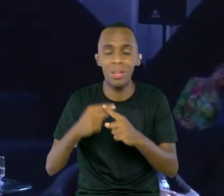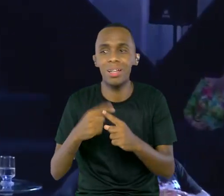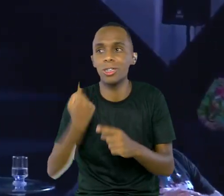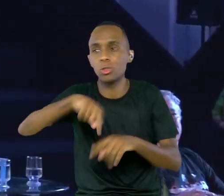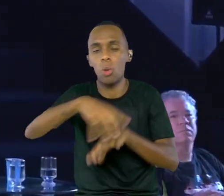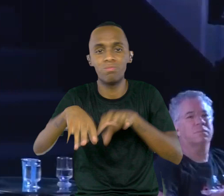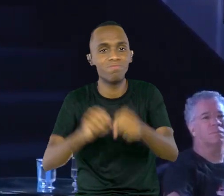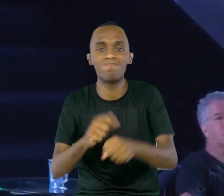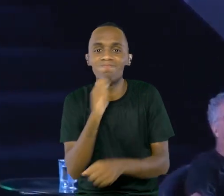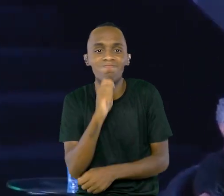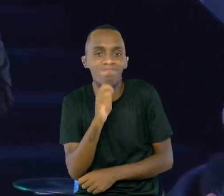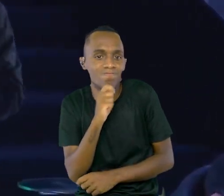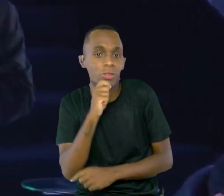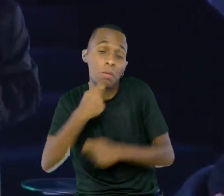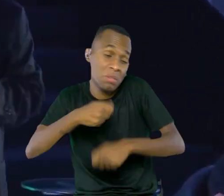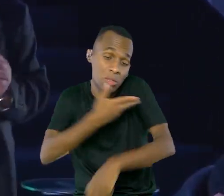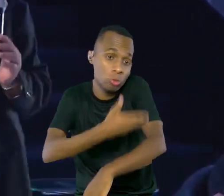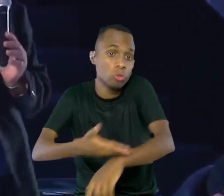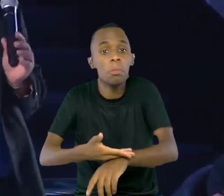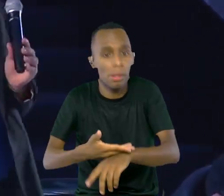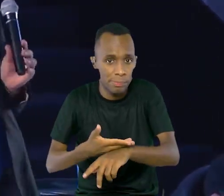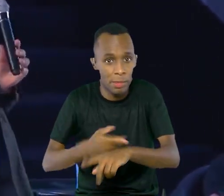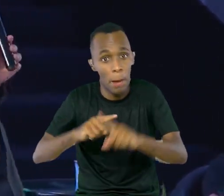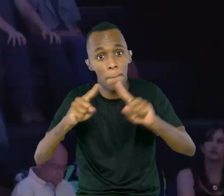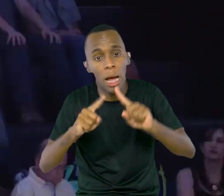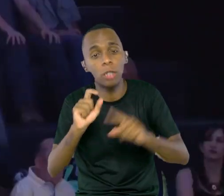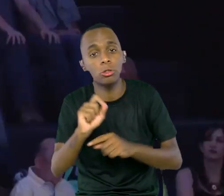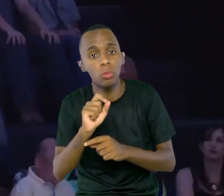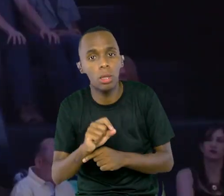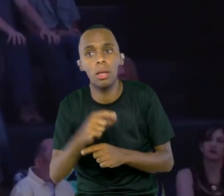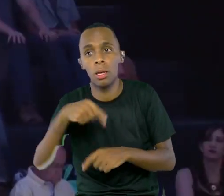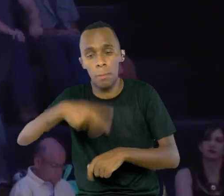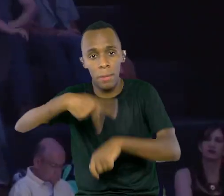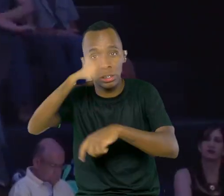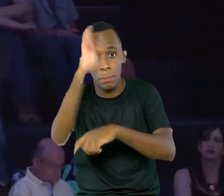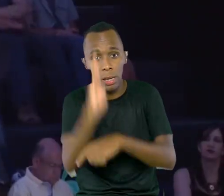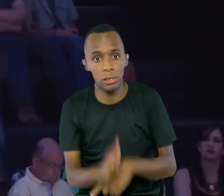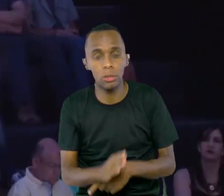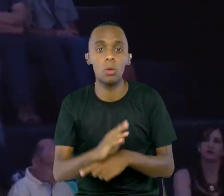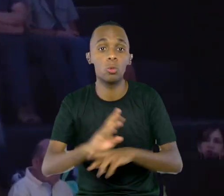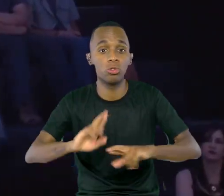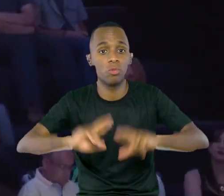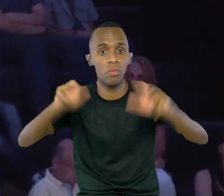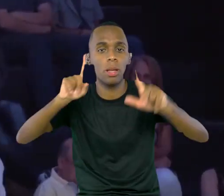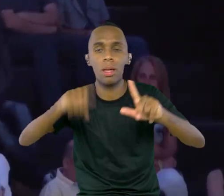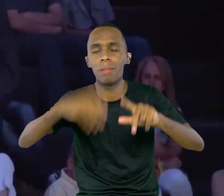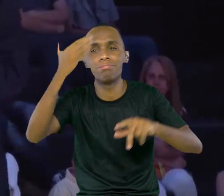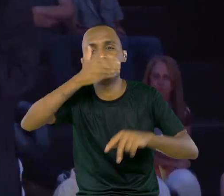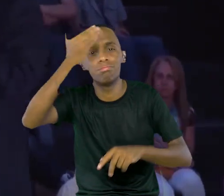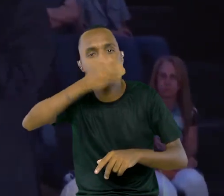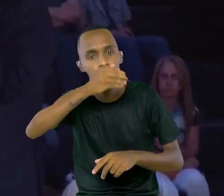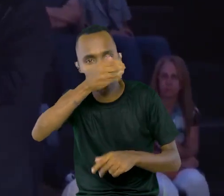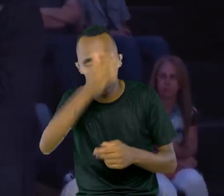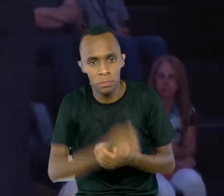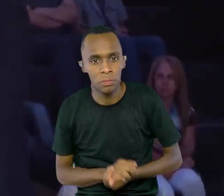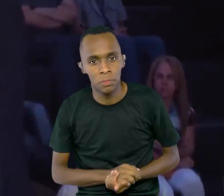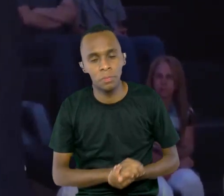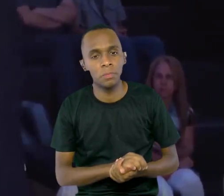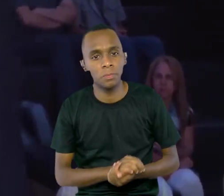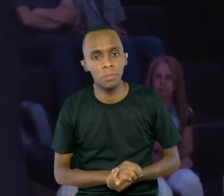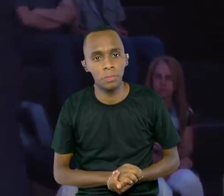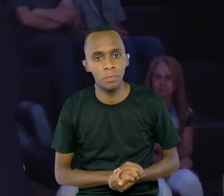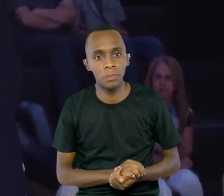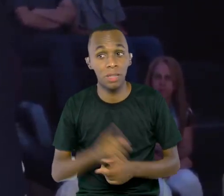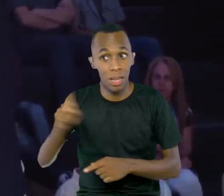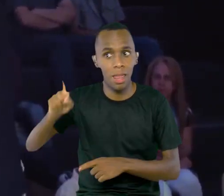cerebral, porque nós não estamos ainda formados. Vamos ter que fazer isso. Mas, olha só, no Brasil, o diferente é